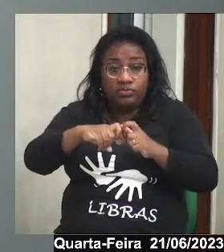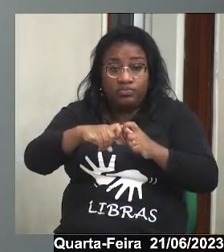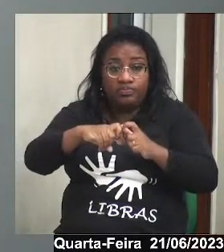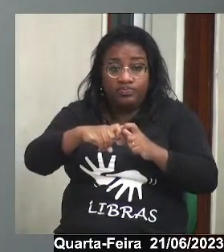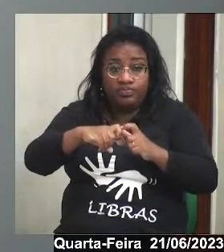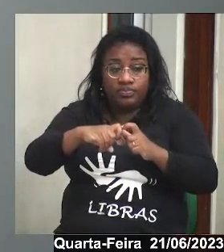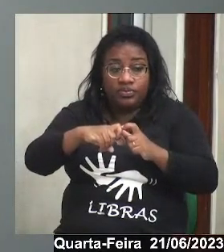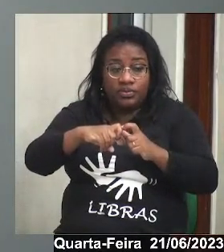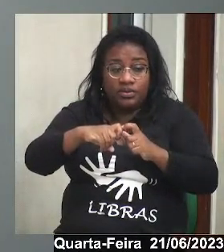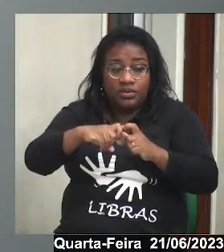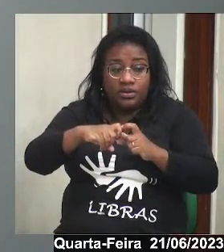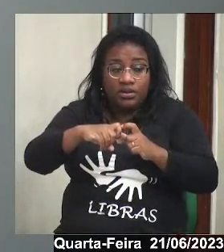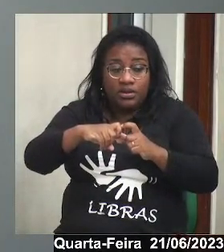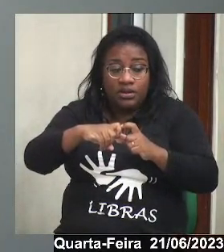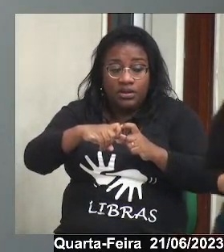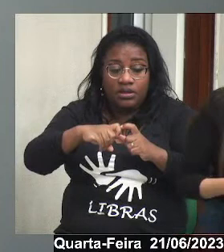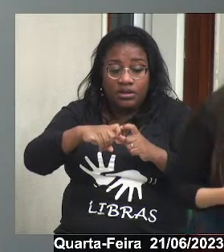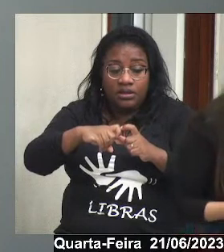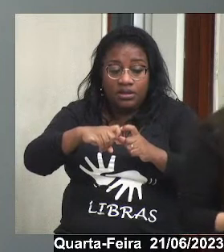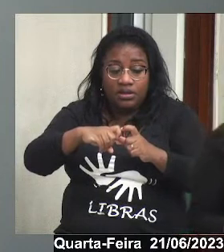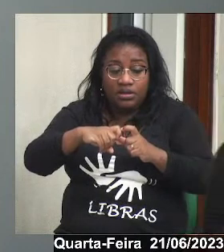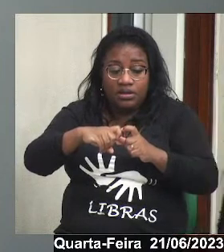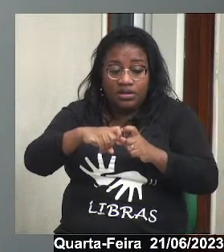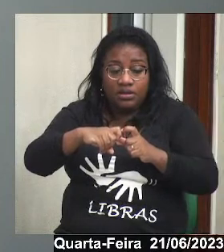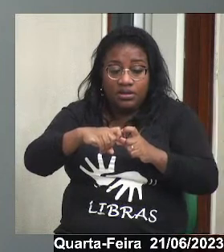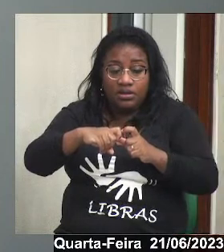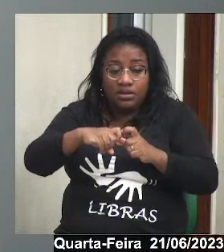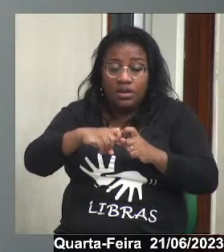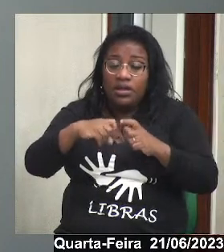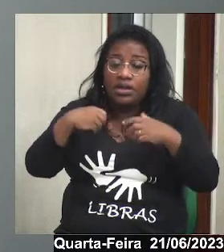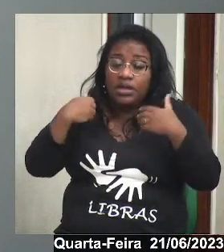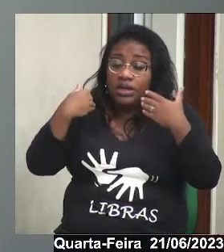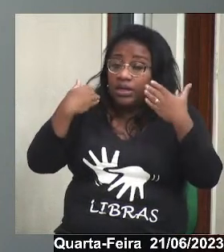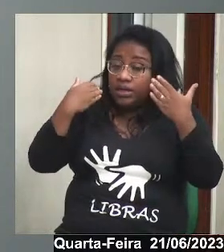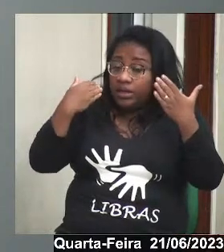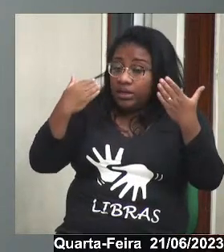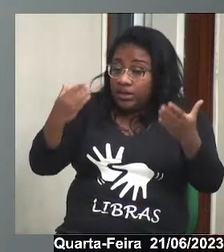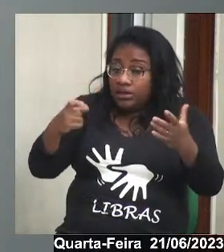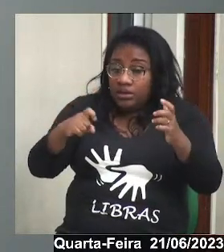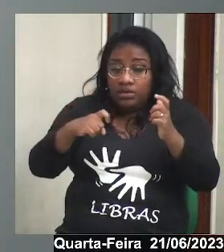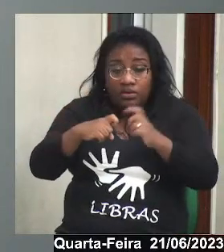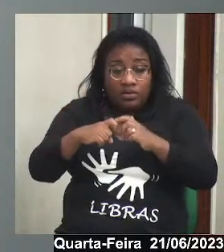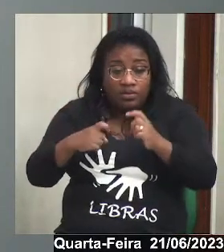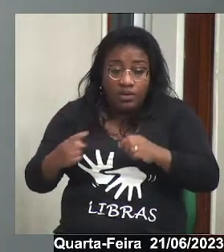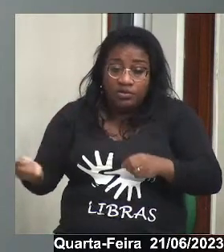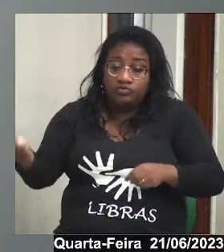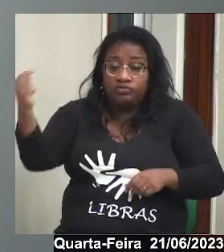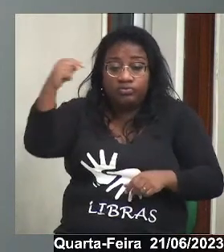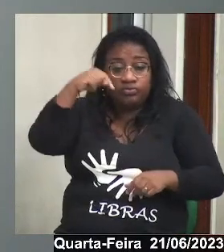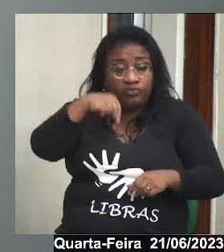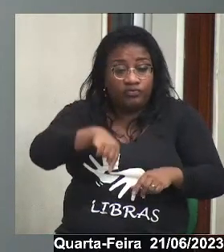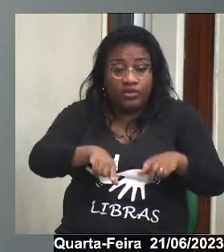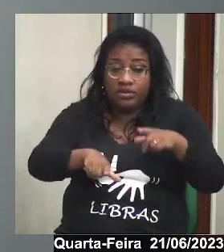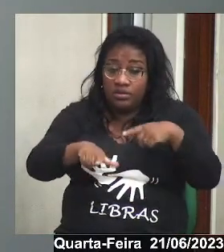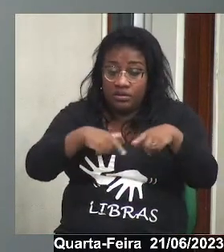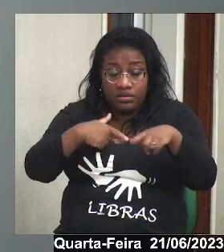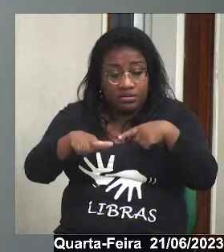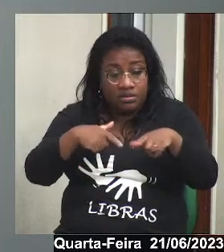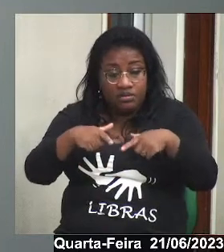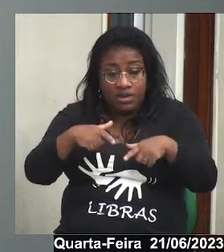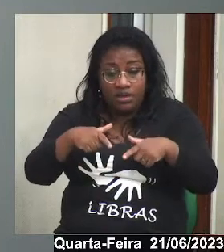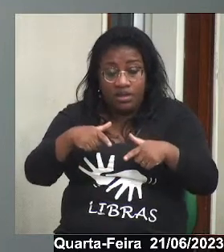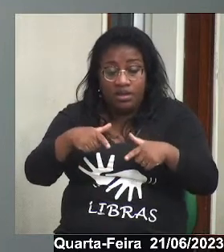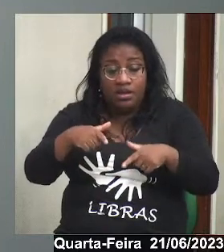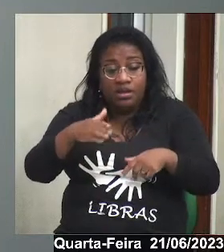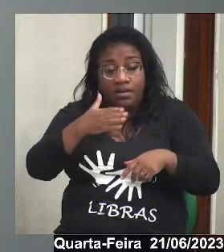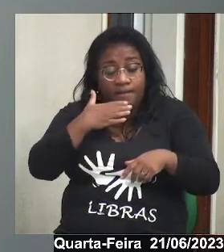receio, gente? Imbu com a fama de mal pagador, aí os médicos não vêm trabalhar na cidade. Aí os médicos se recusam a fazer um plantão da